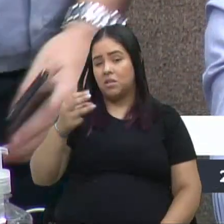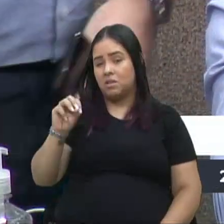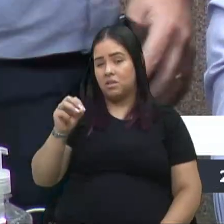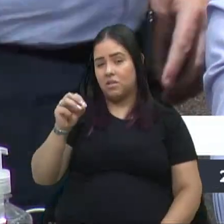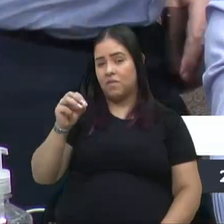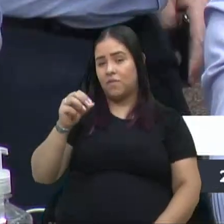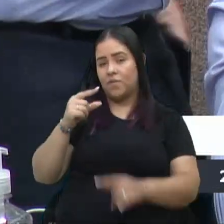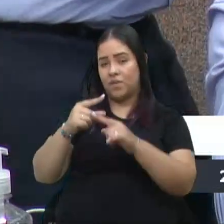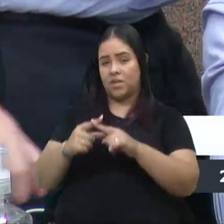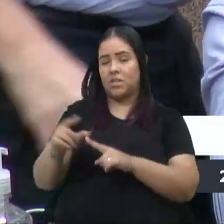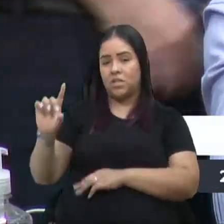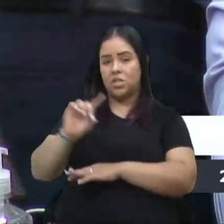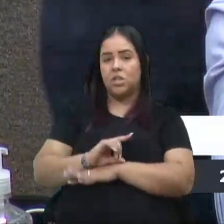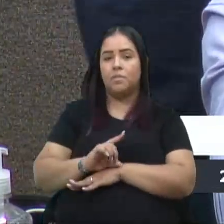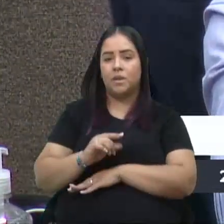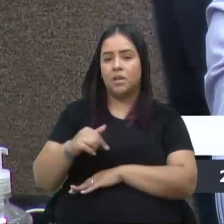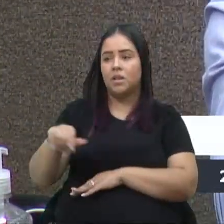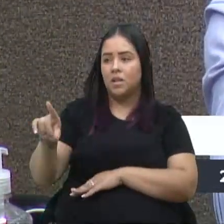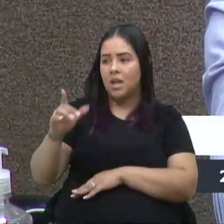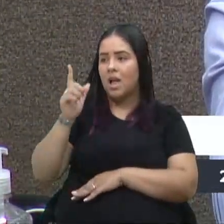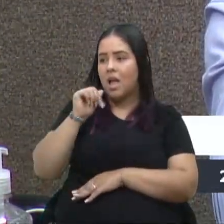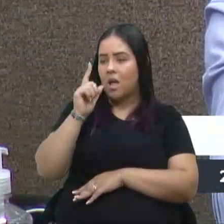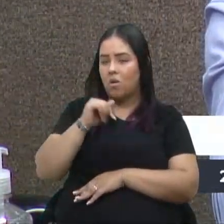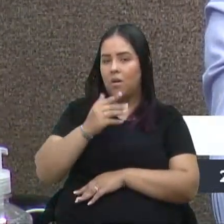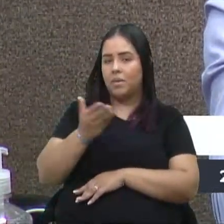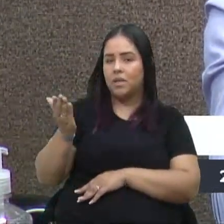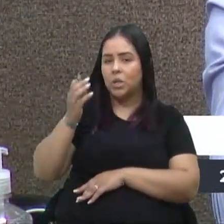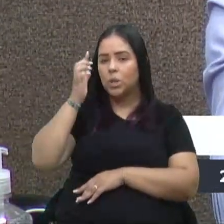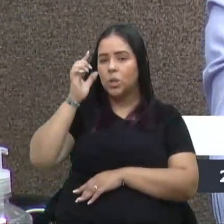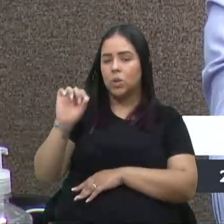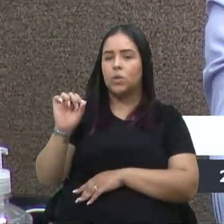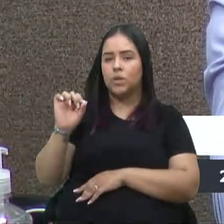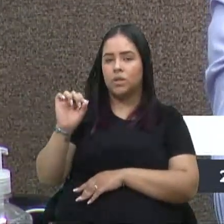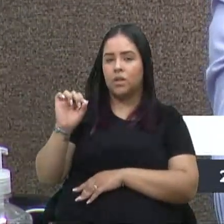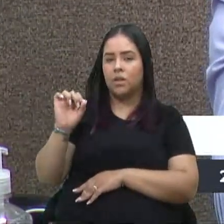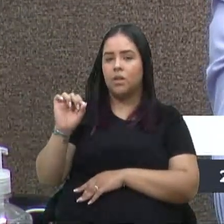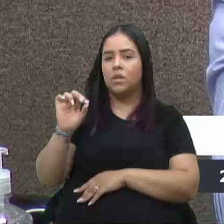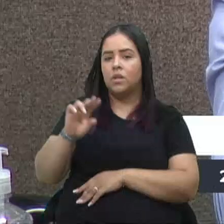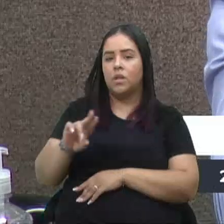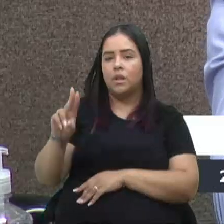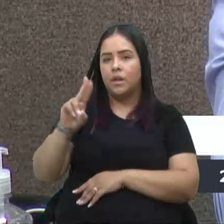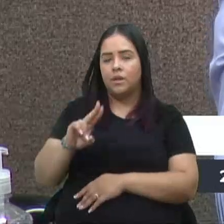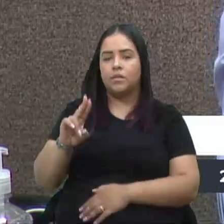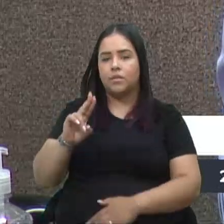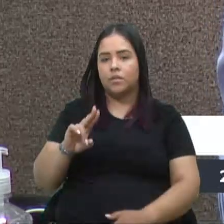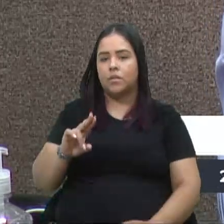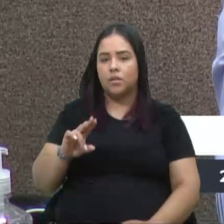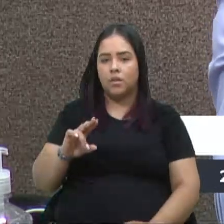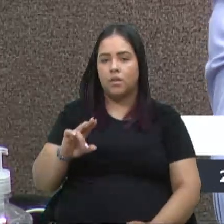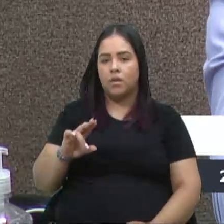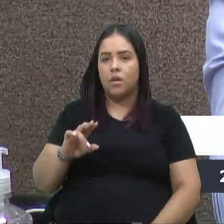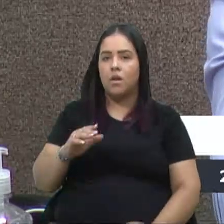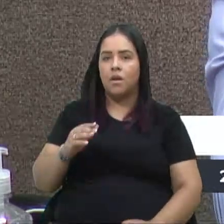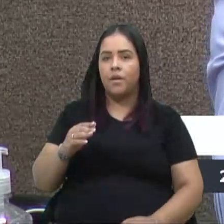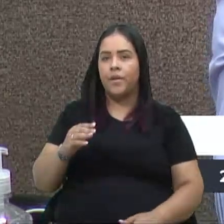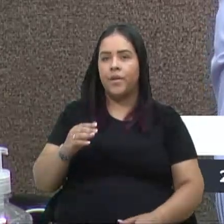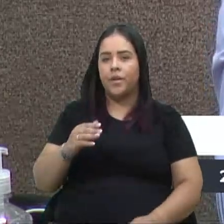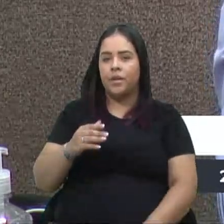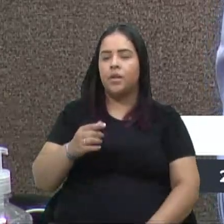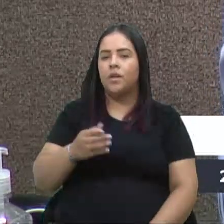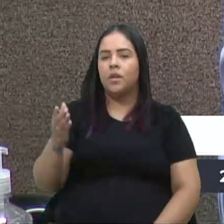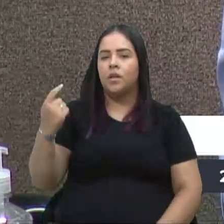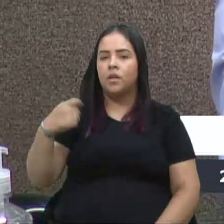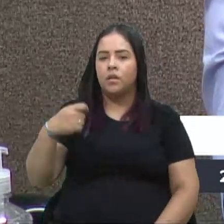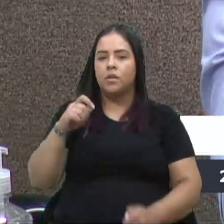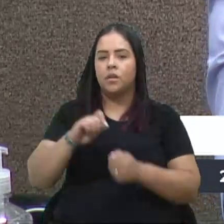levando água para caixa para os moradores poder Então a gente tem que a gente tem que eles têm que fazer